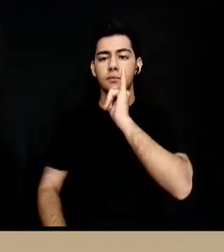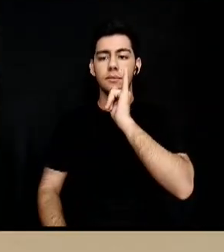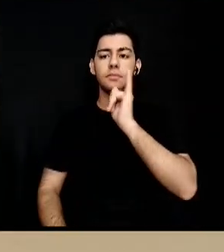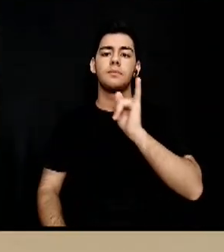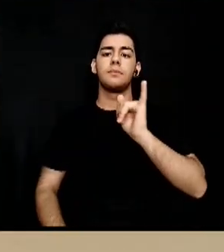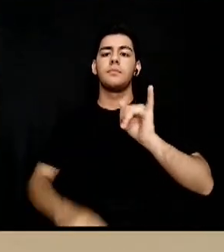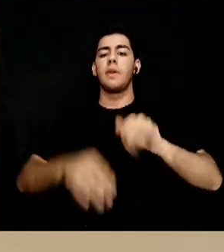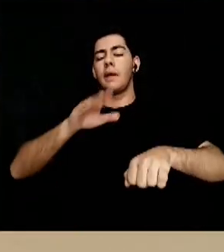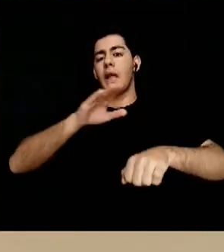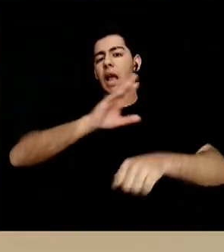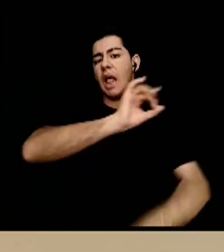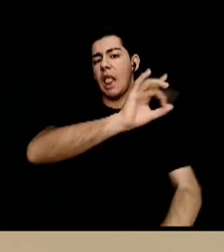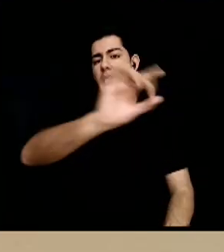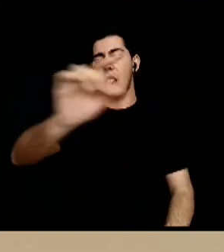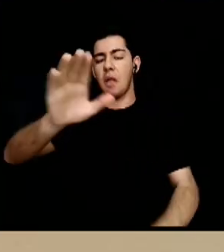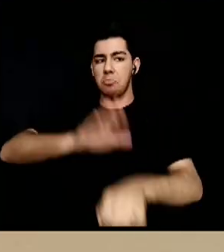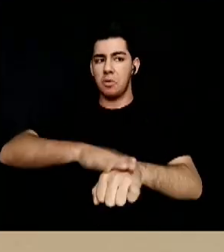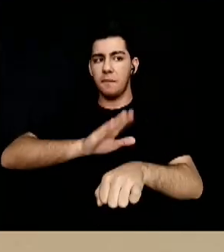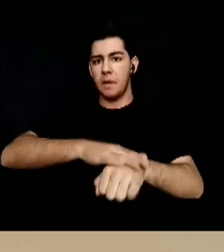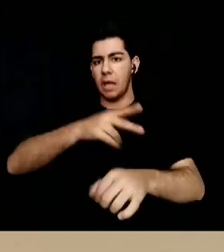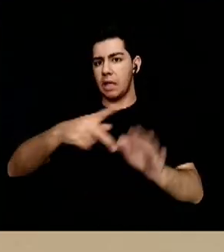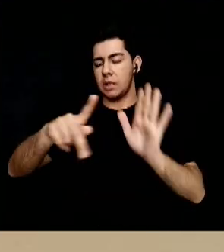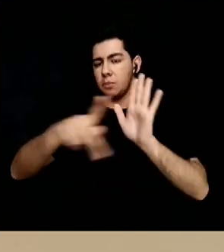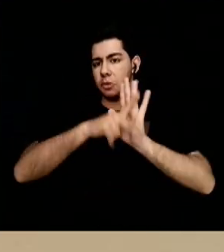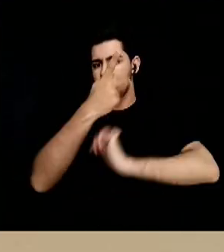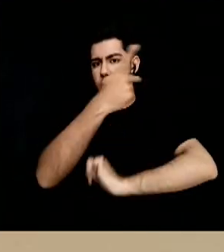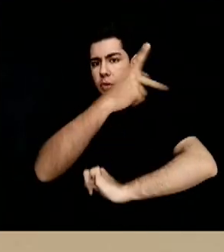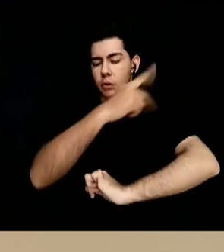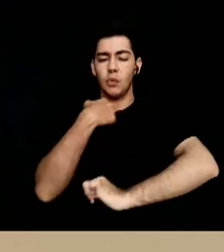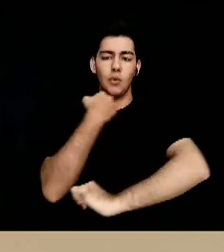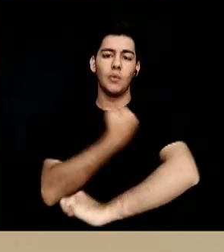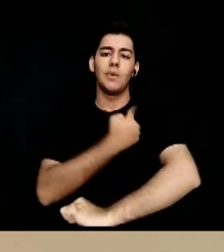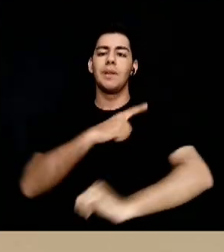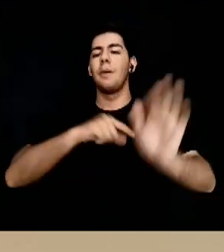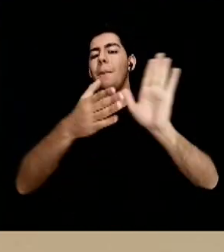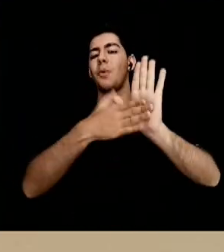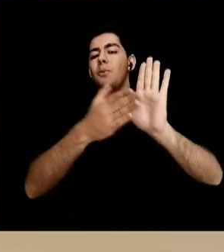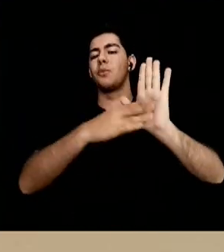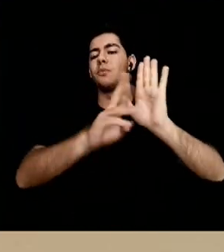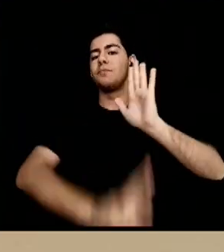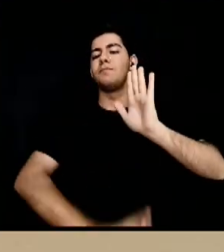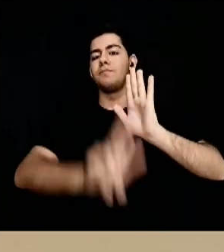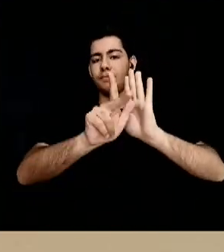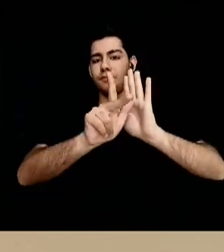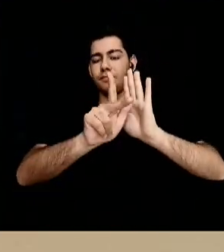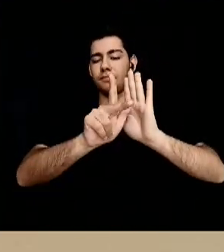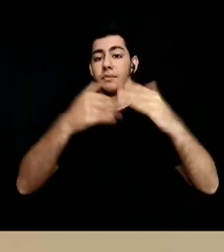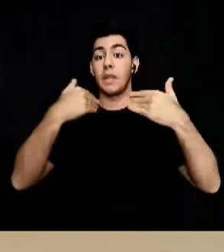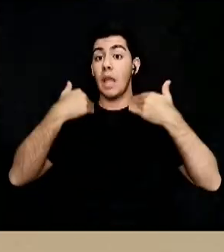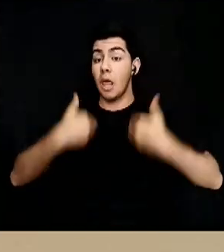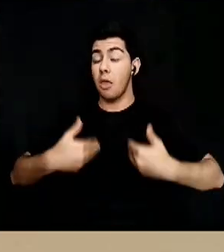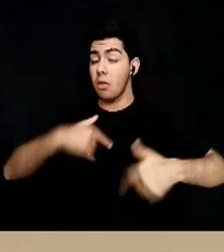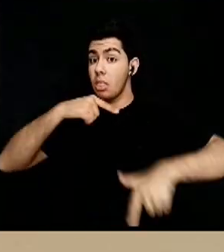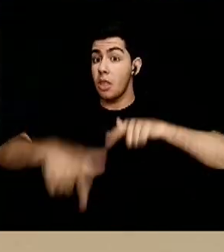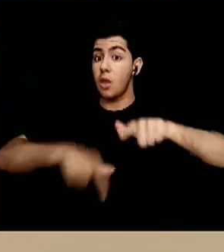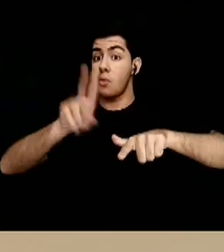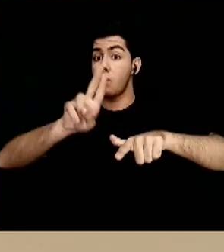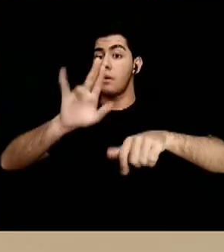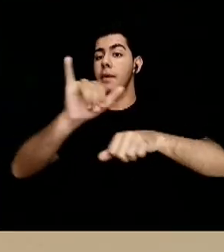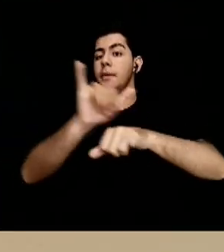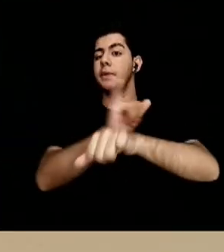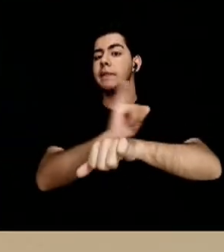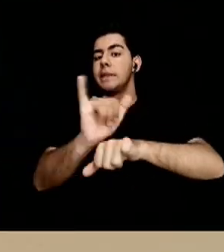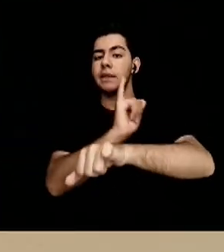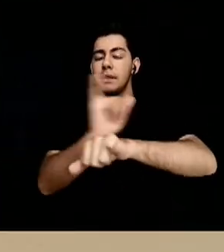e tudo mais. Aqui a gente tem uma proposta diferente. Eu trabalho por técnicas. Então, as minhas alunas, a